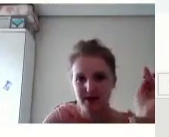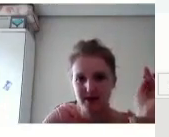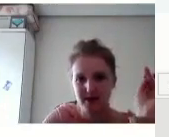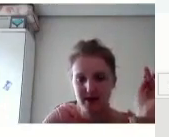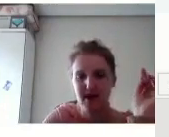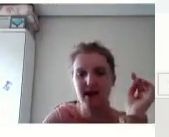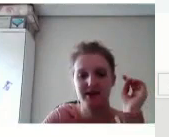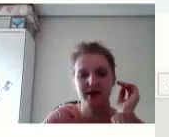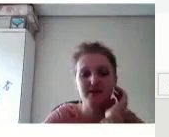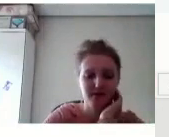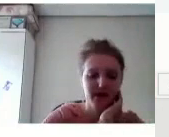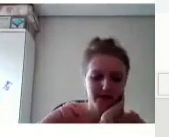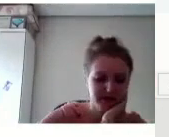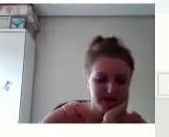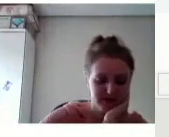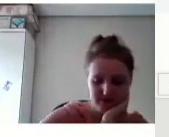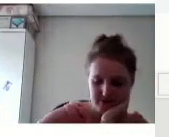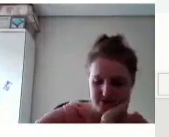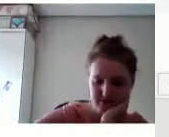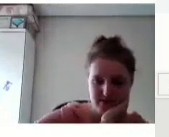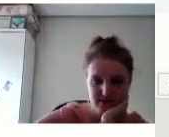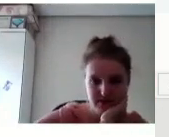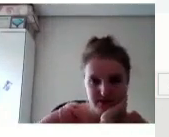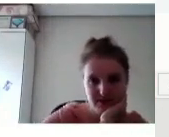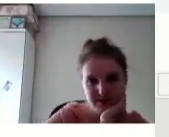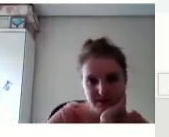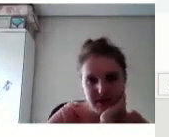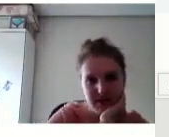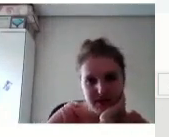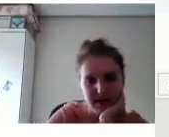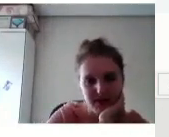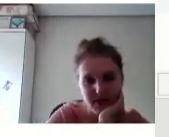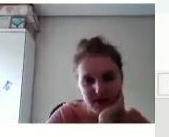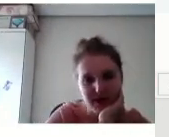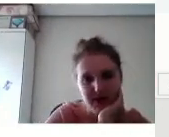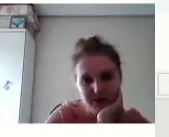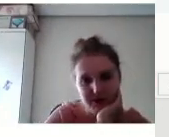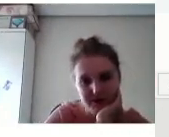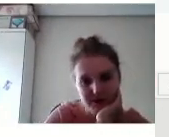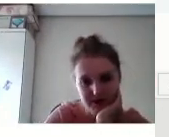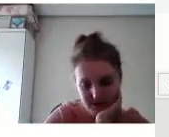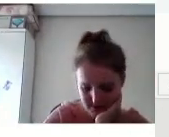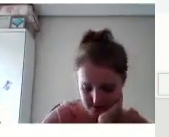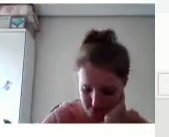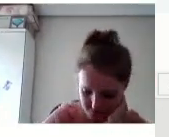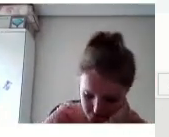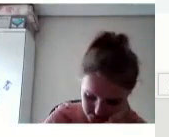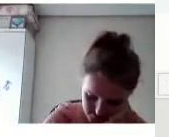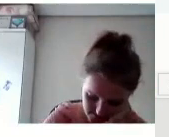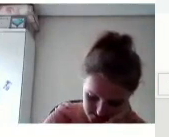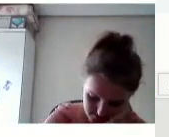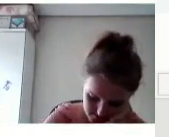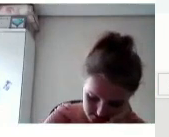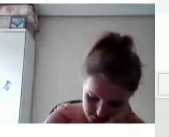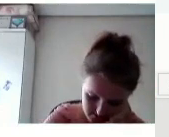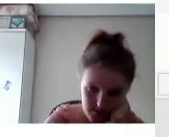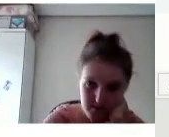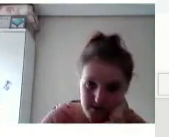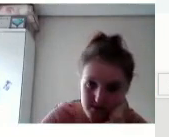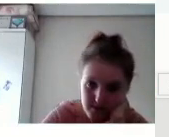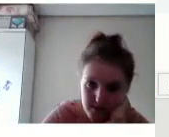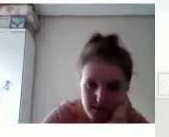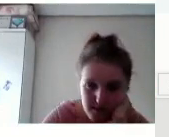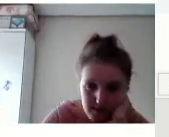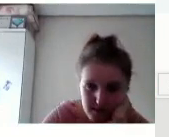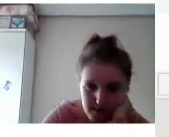ser independentes, tá? Ah, Eu vou tá. considerar como sendo campos distintos, né? Ah, tá. Ok, obrigada. Uhum. Logo depois a gente vai ver por que a